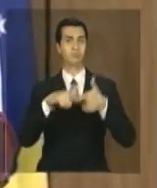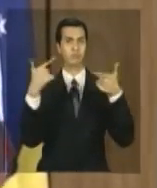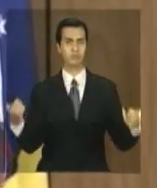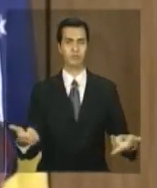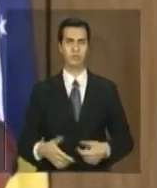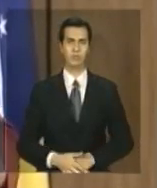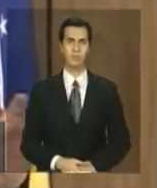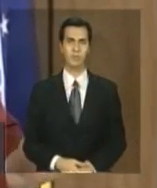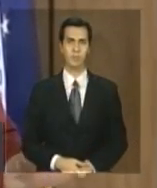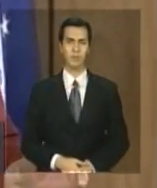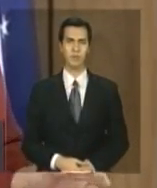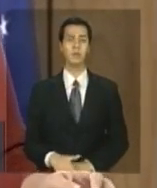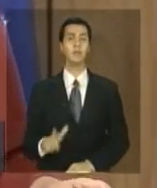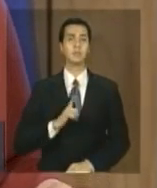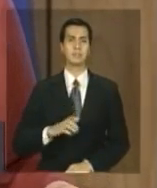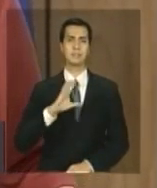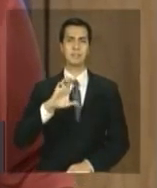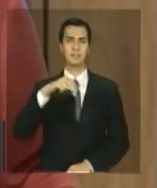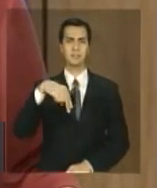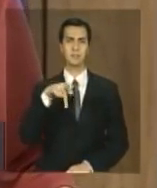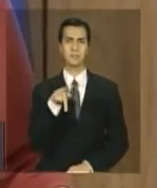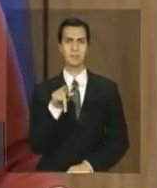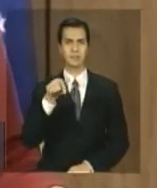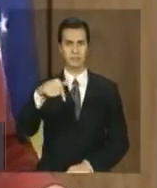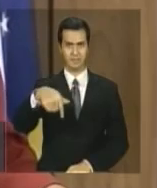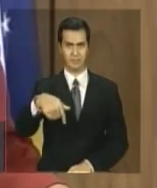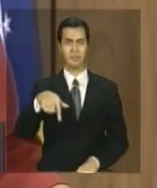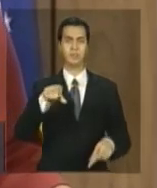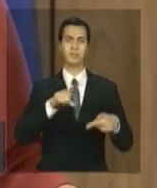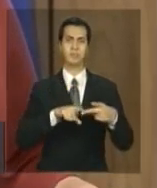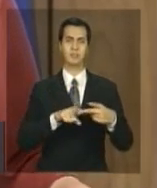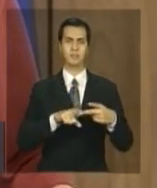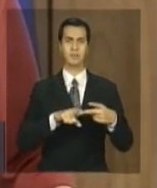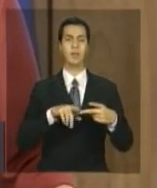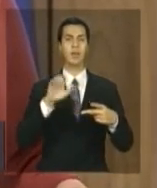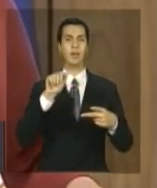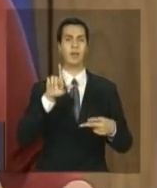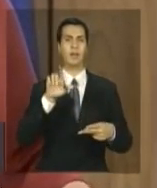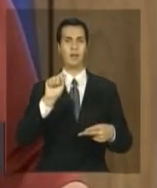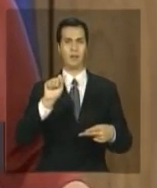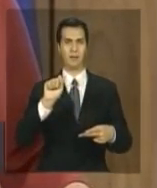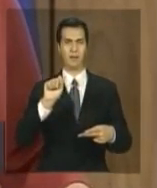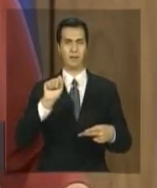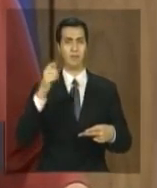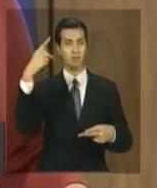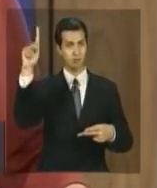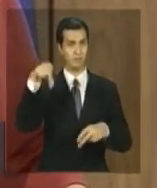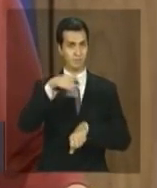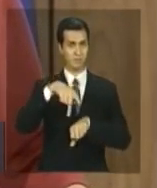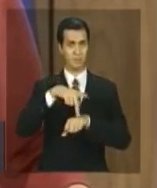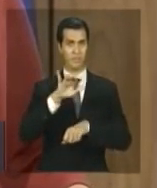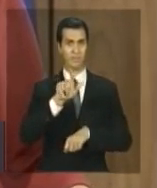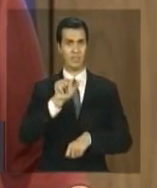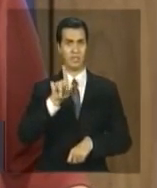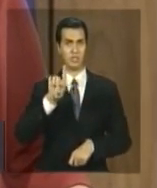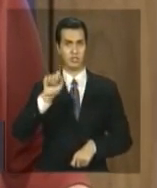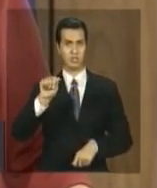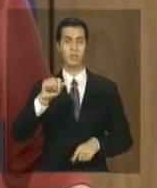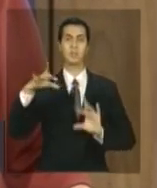Nacional de Desenvolvimento, CNPq, e a Academia da Finlândia, ACA, atuam em